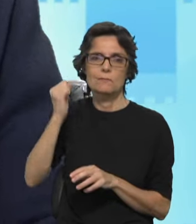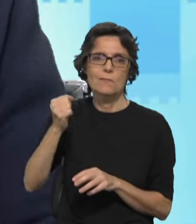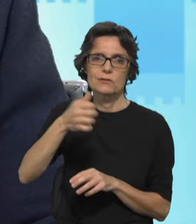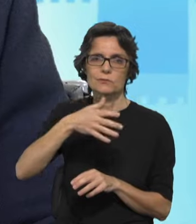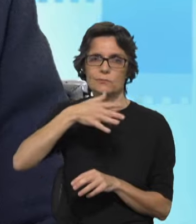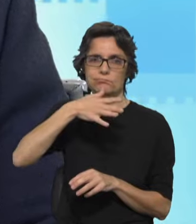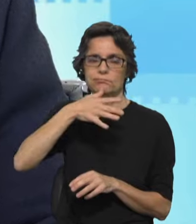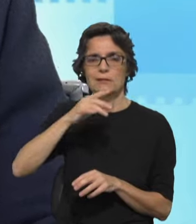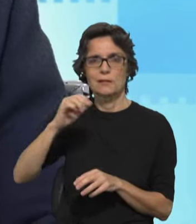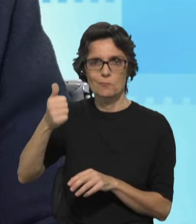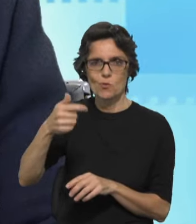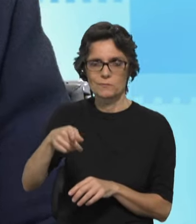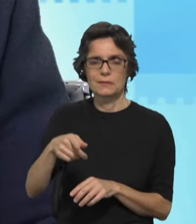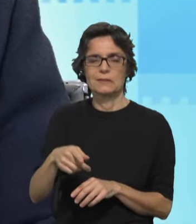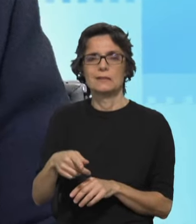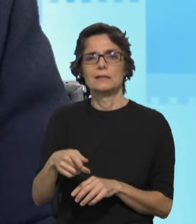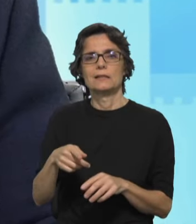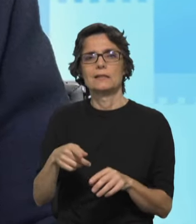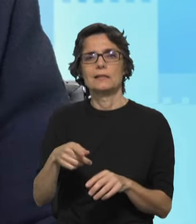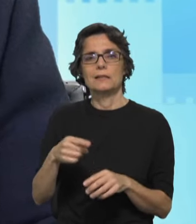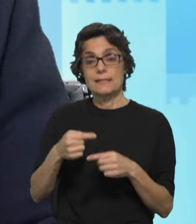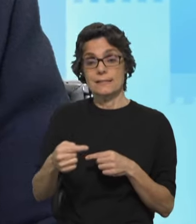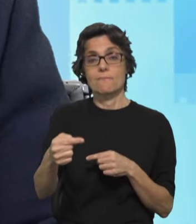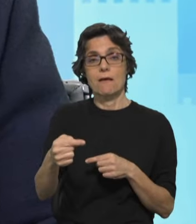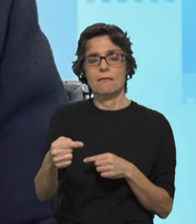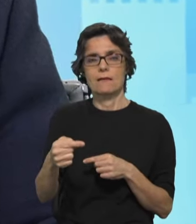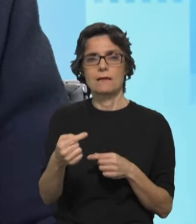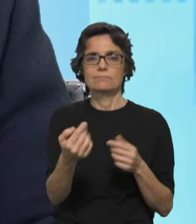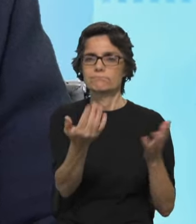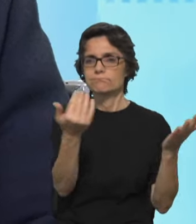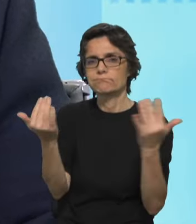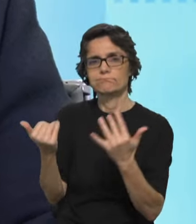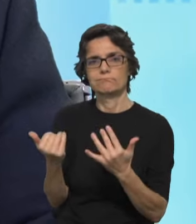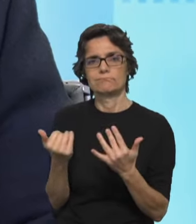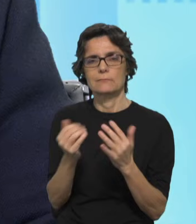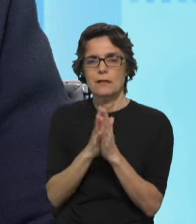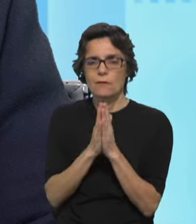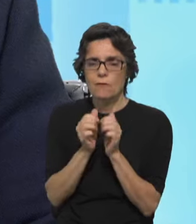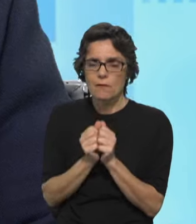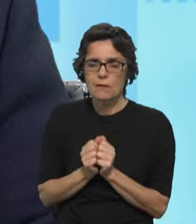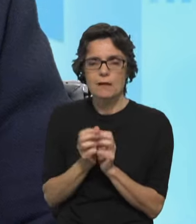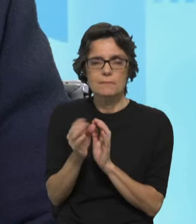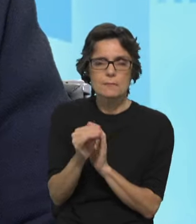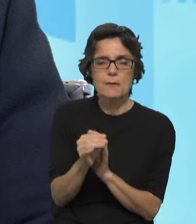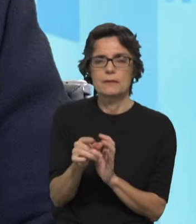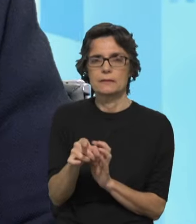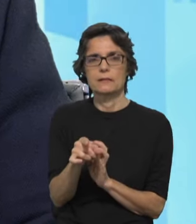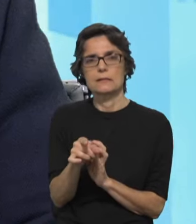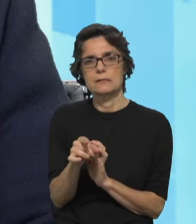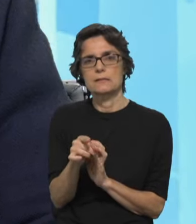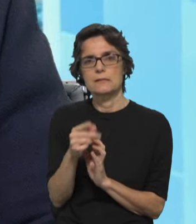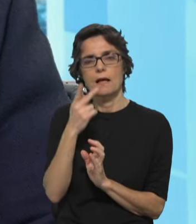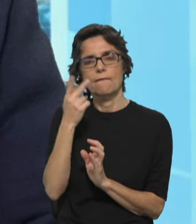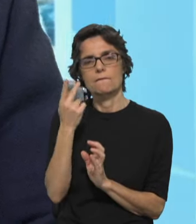a intensificar a sua oração e o seu cuidado por esta causa tão necessária quanto urgente da vida